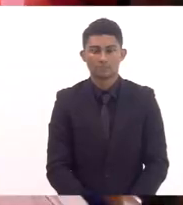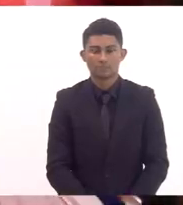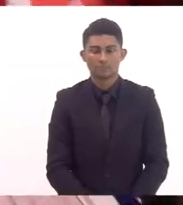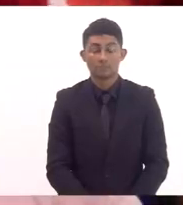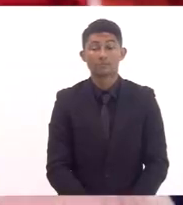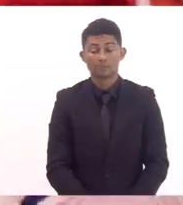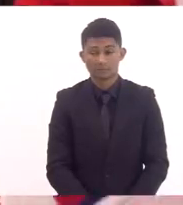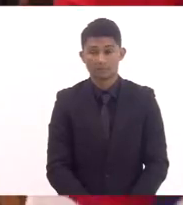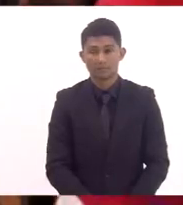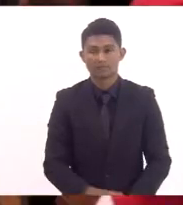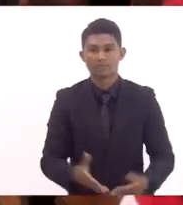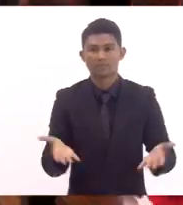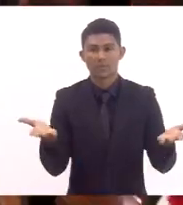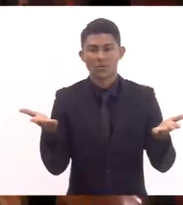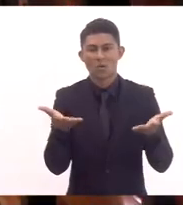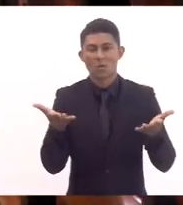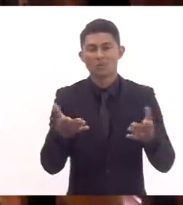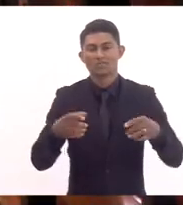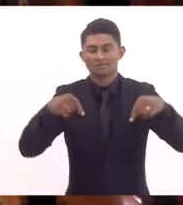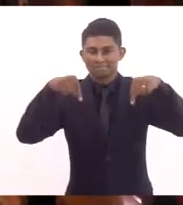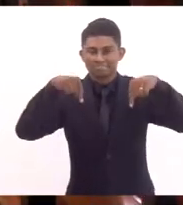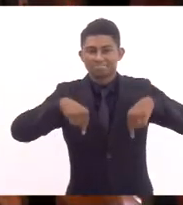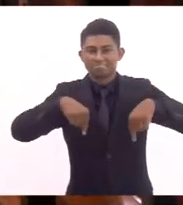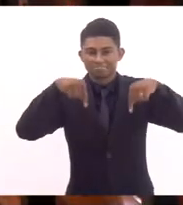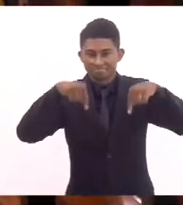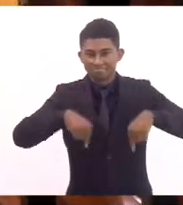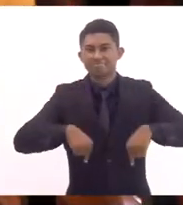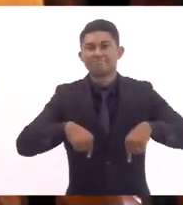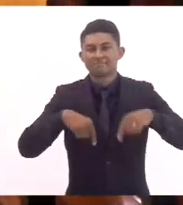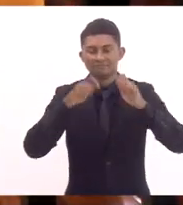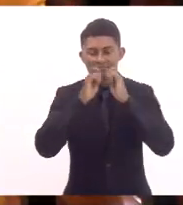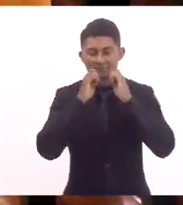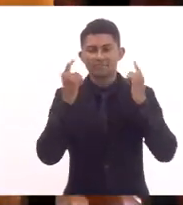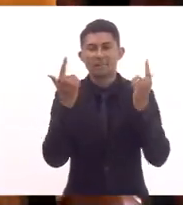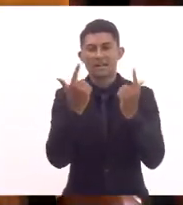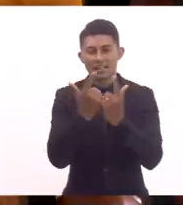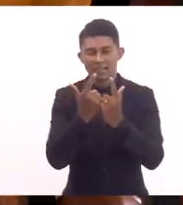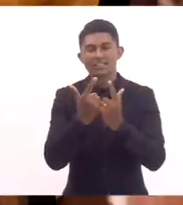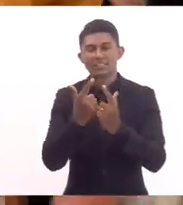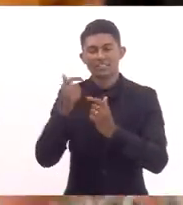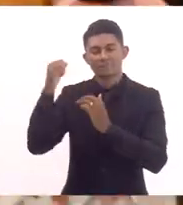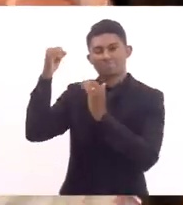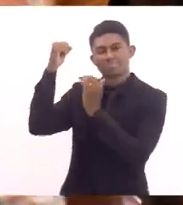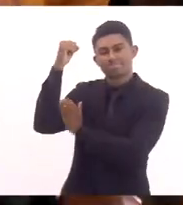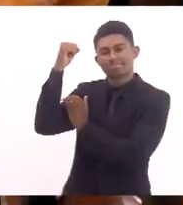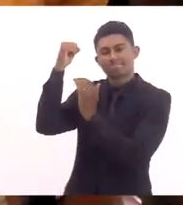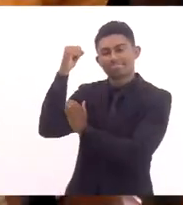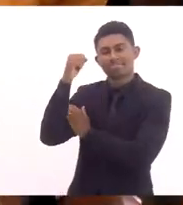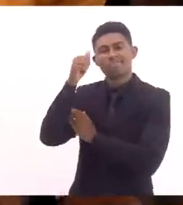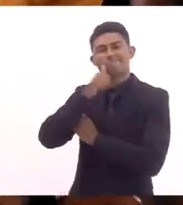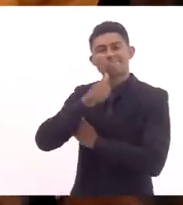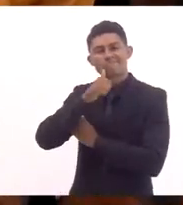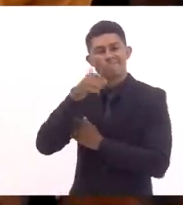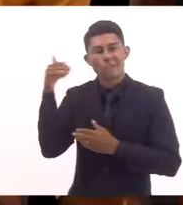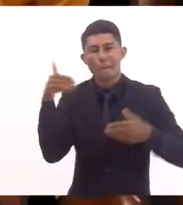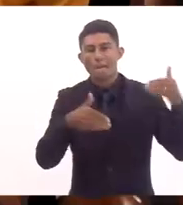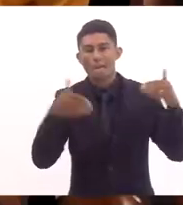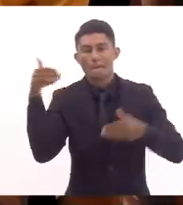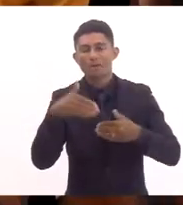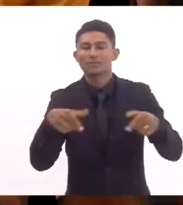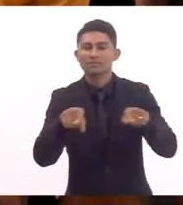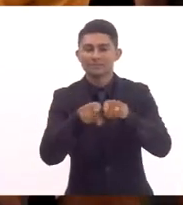e hoje hoje Assembleia foi feminista aqui com forte participação das mulheres e dos temas das